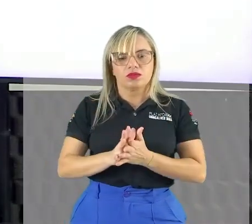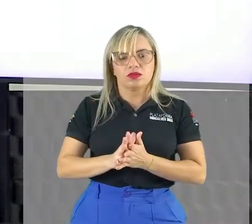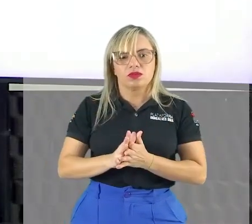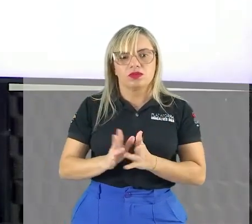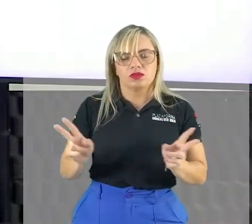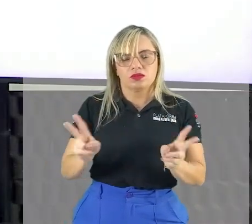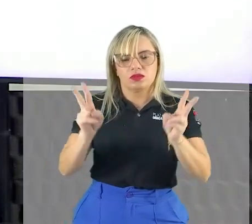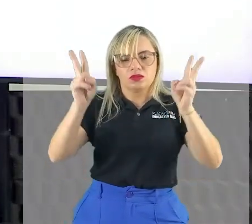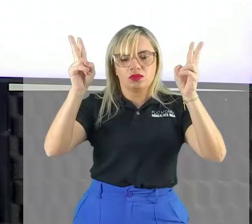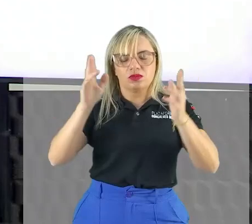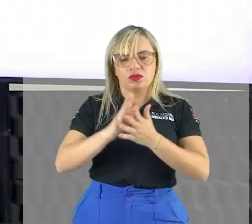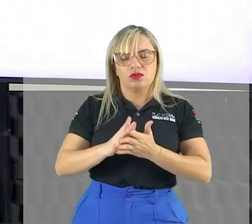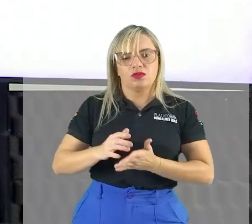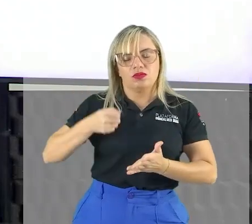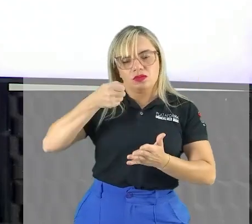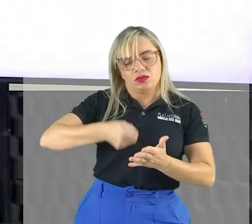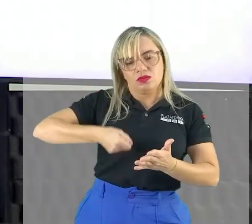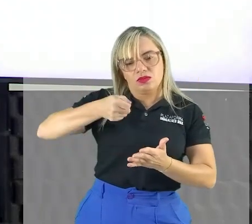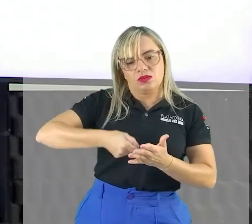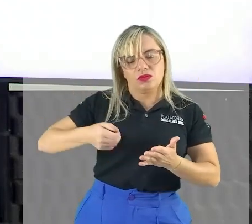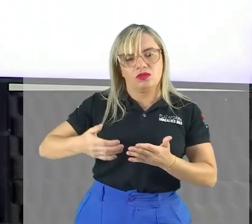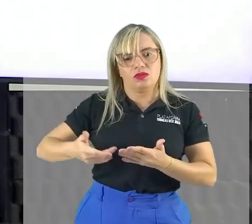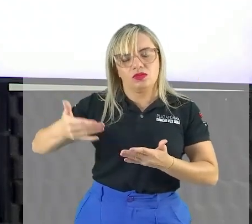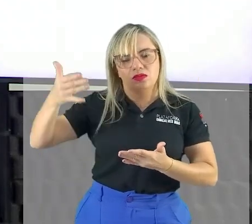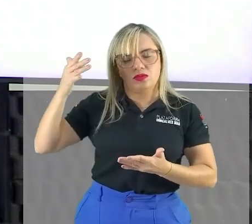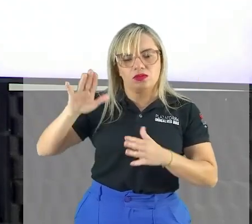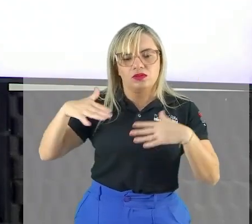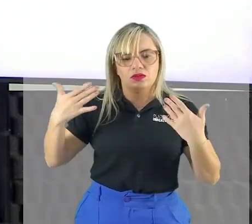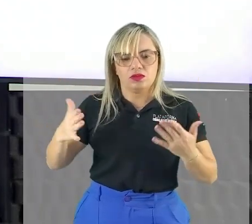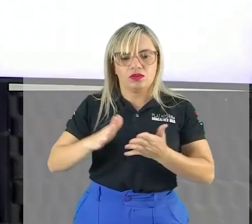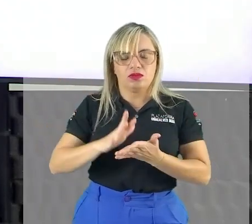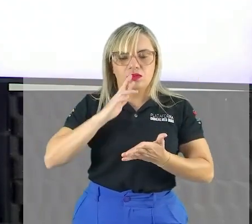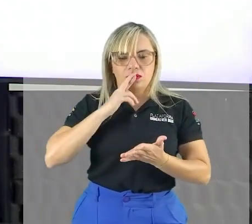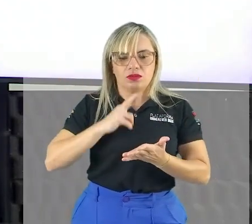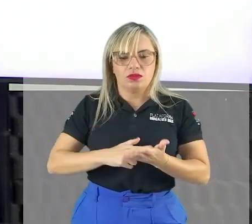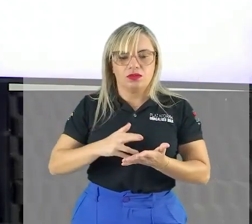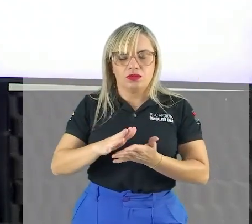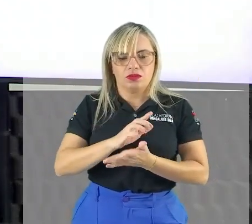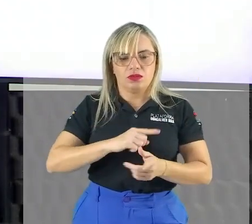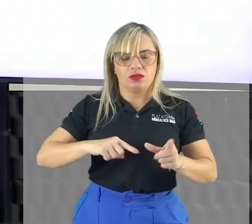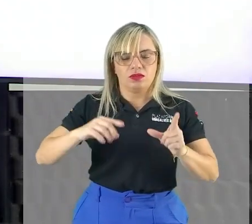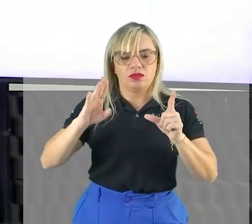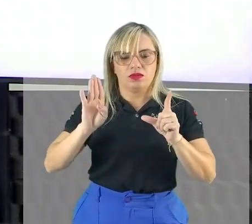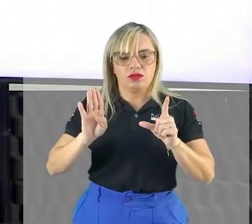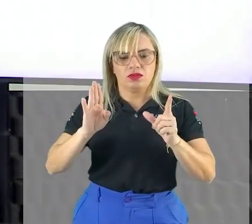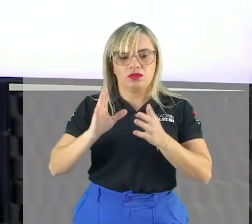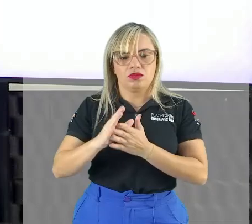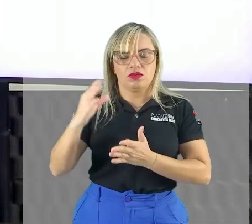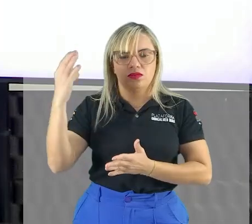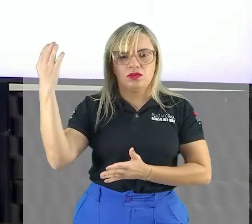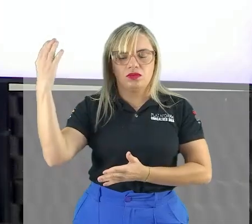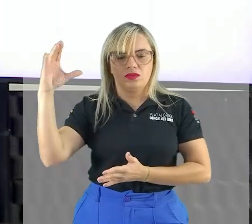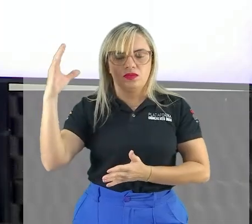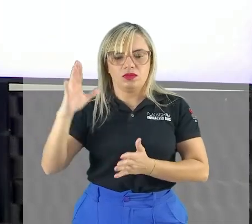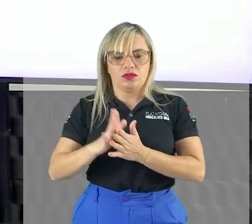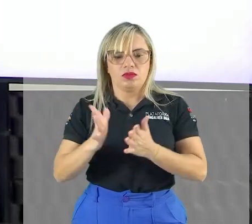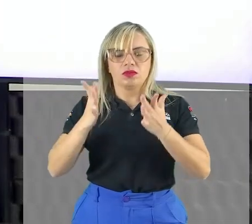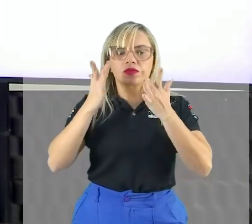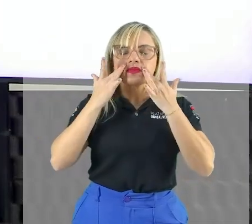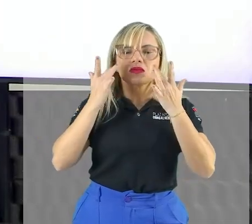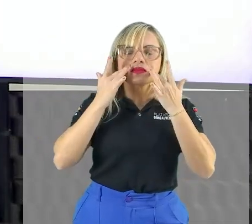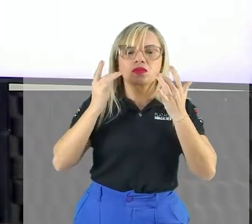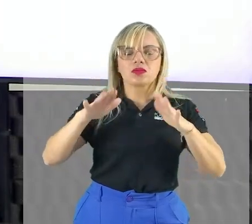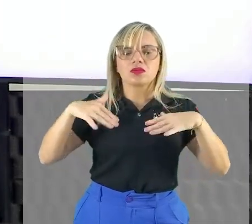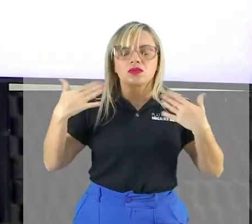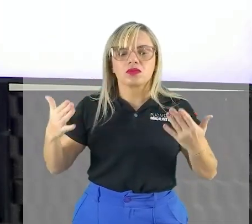que eram postos anteriormente, eles sendo atacados. Então, a resposta certa aqui é sobre a ciência e a arte.